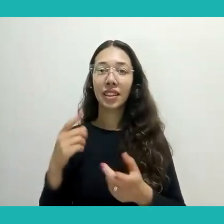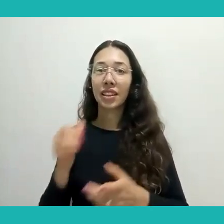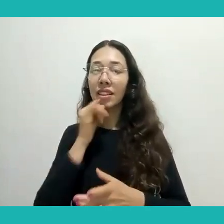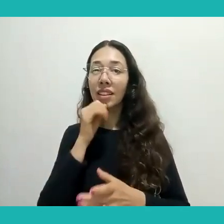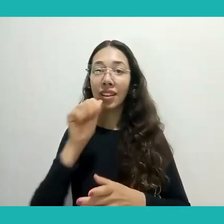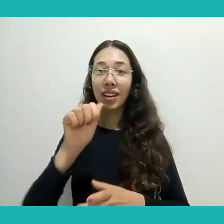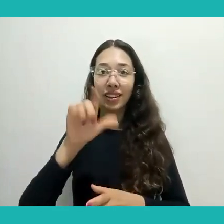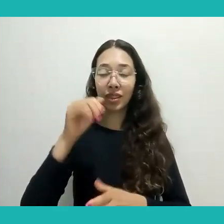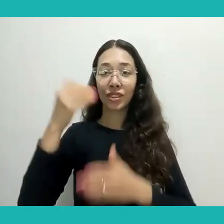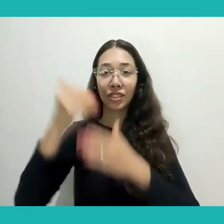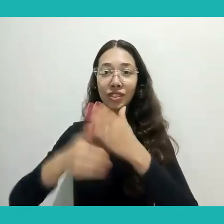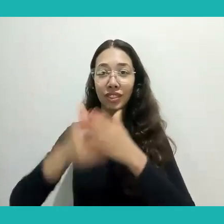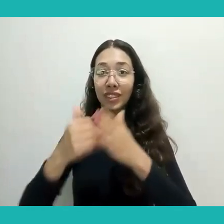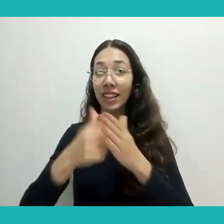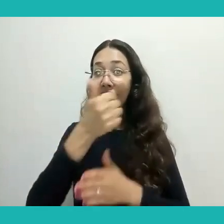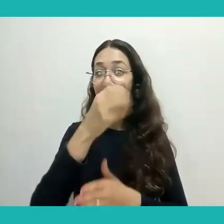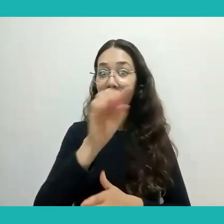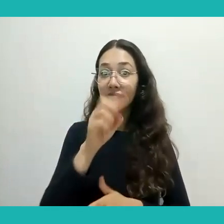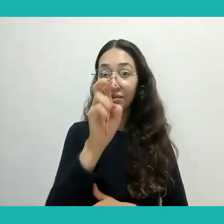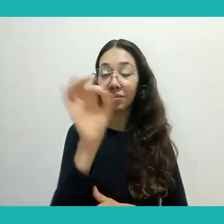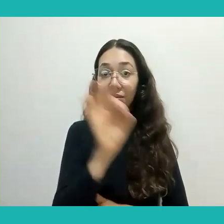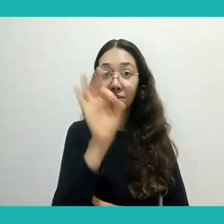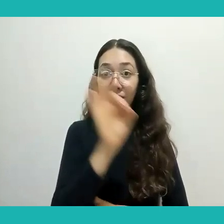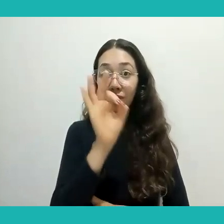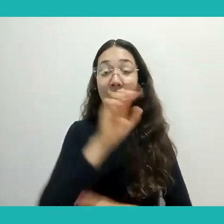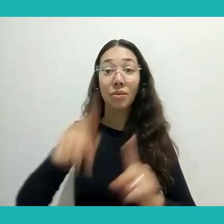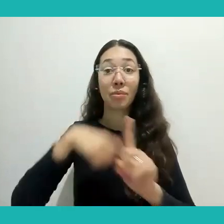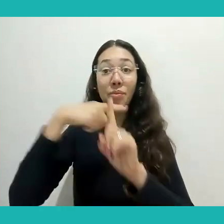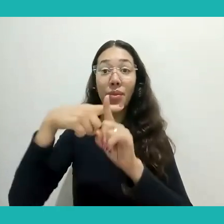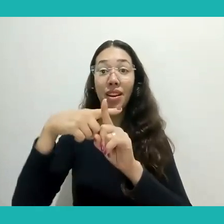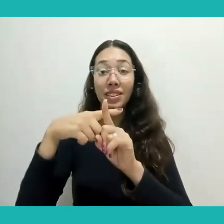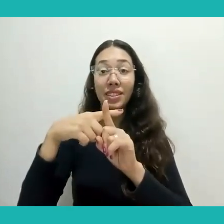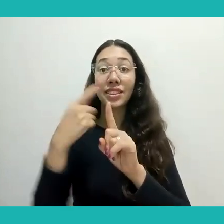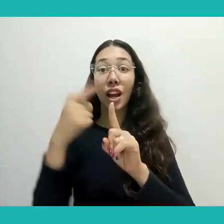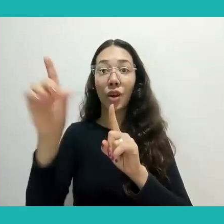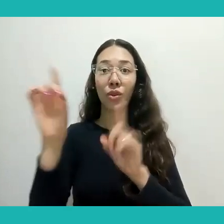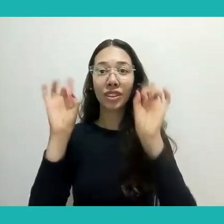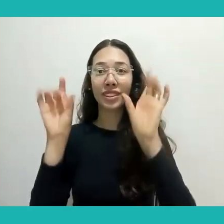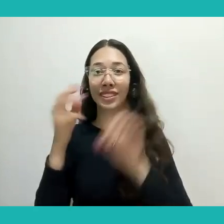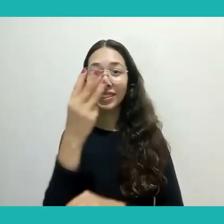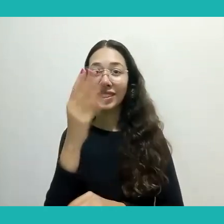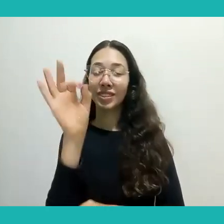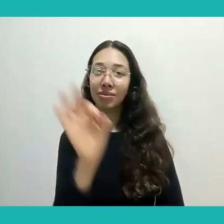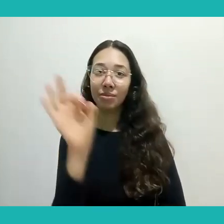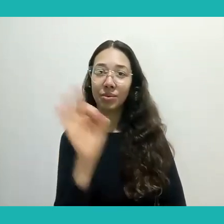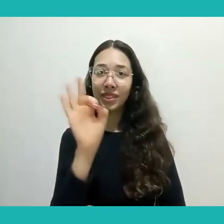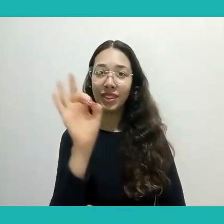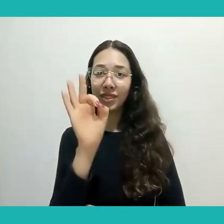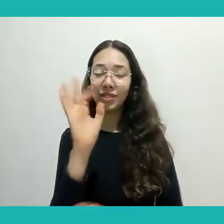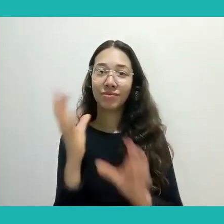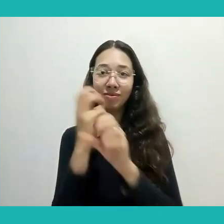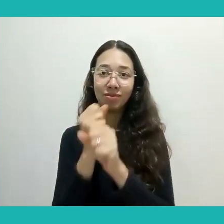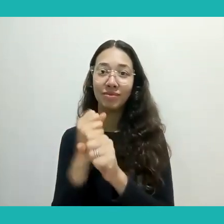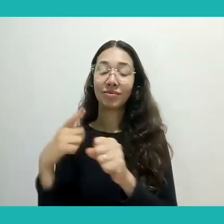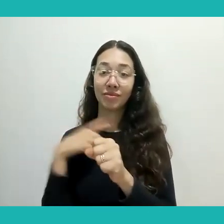alíquota ordinária de 10,5%, somada à alíquota especial de 3%. Né?